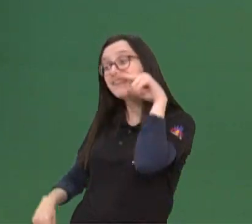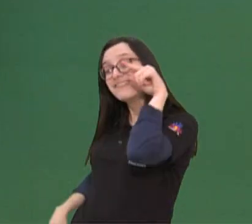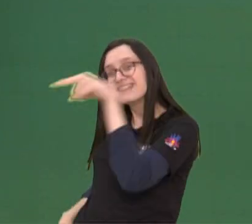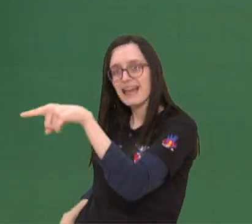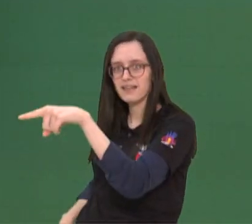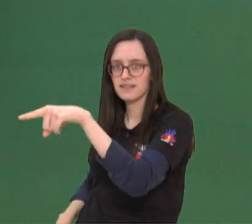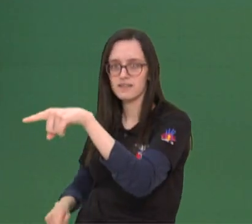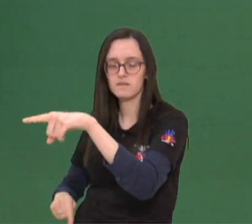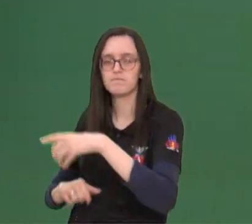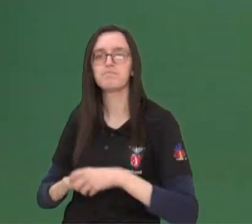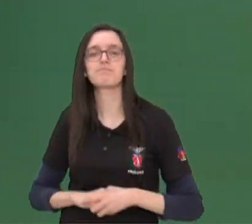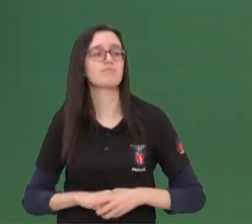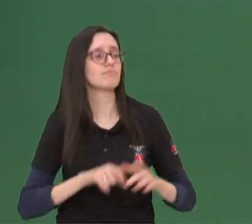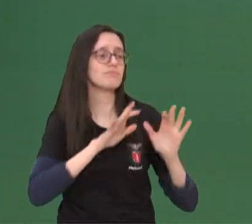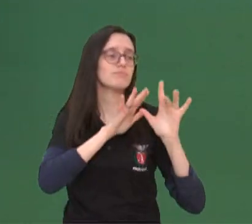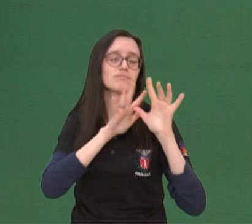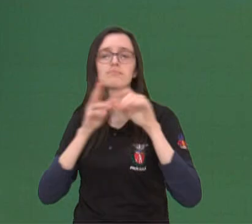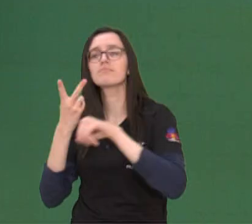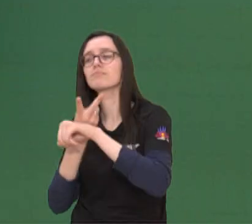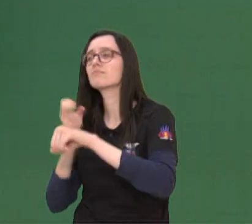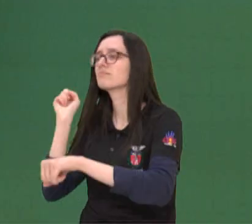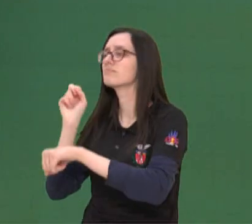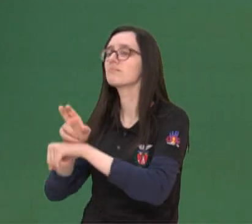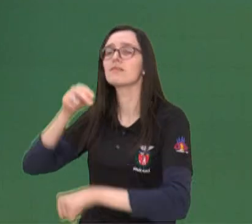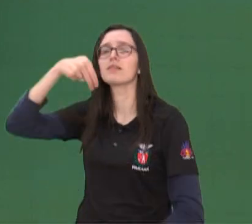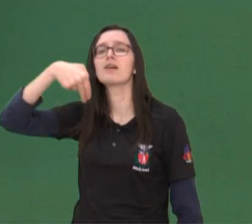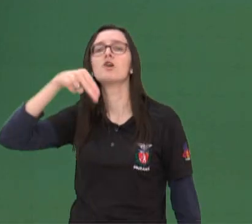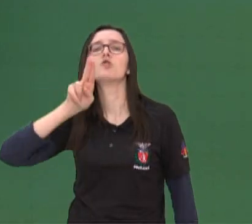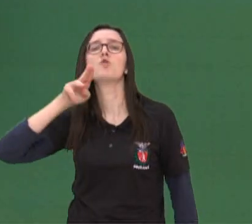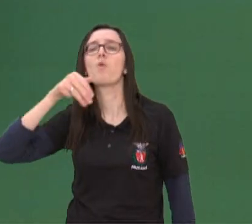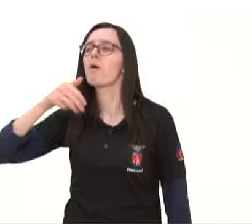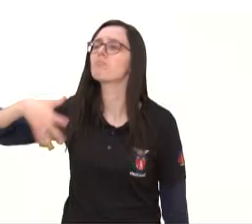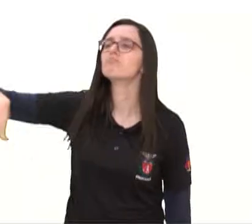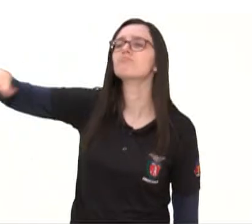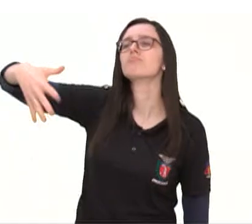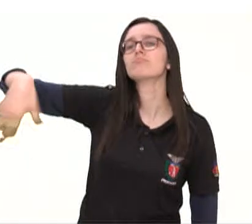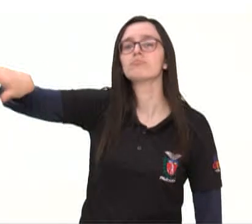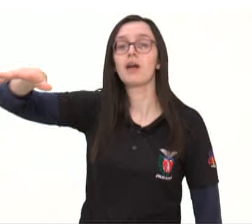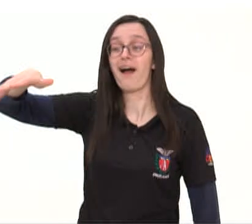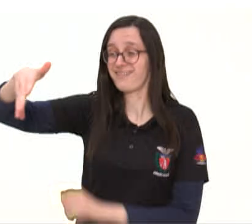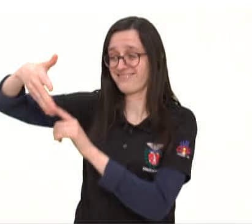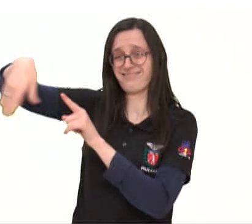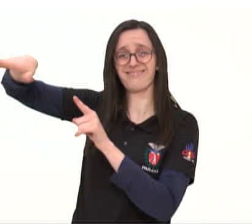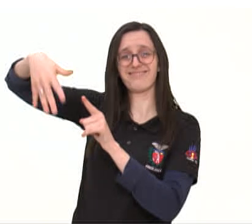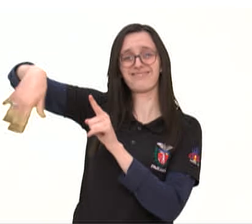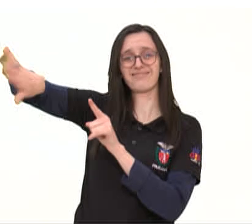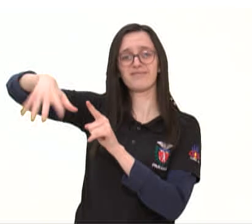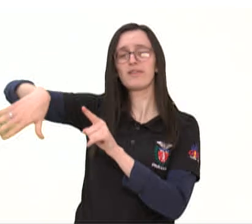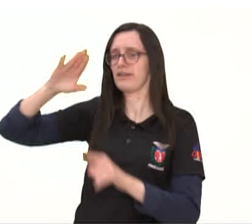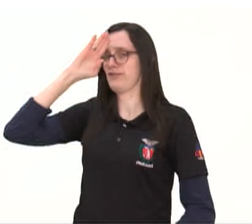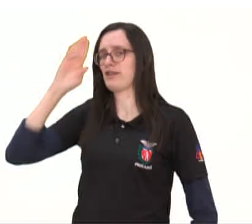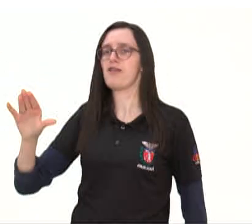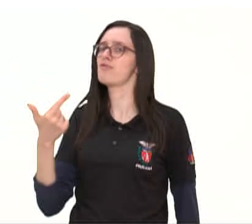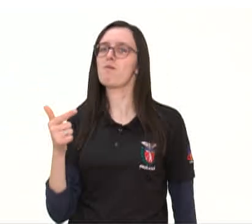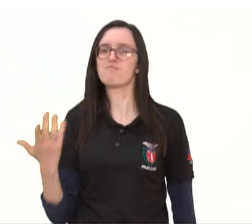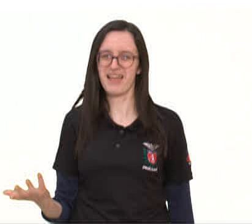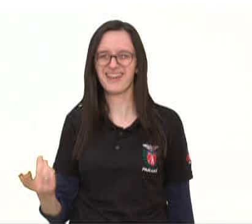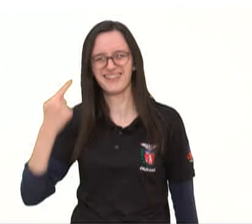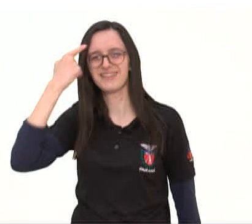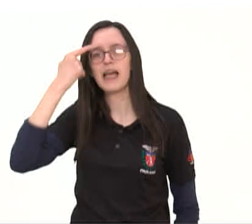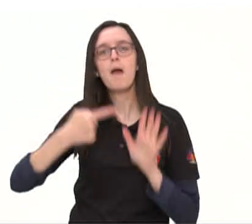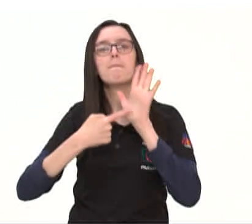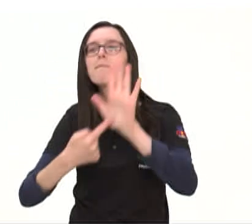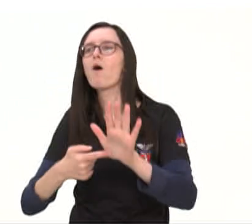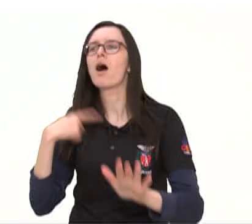falando. Foram procurar emprego numa fazenda de café. O artigo indefinido, uma, demonstra que